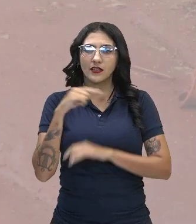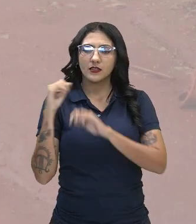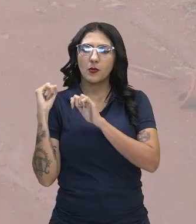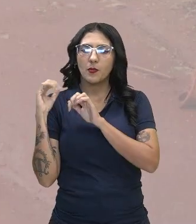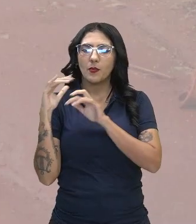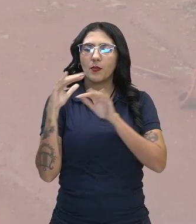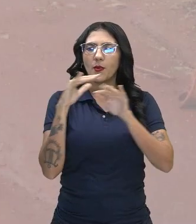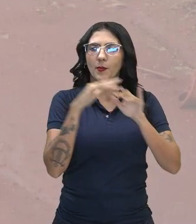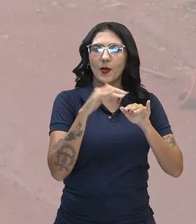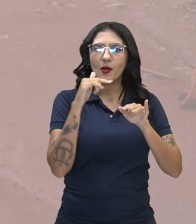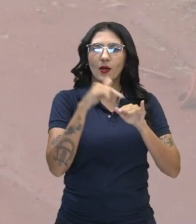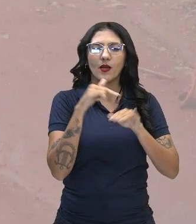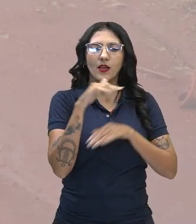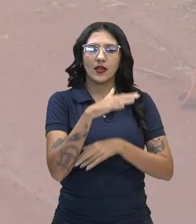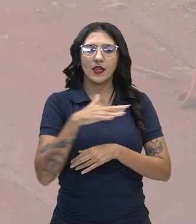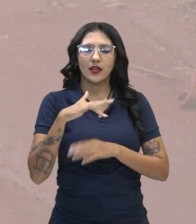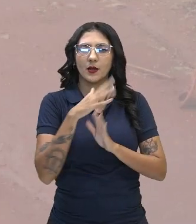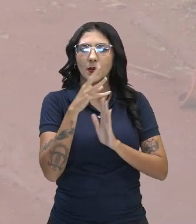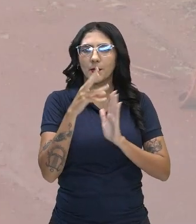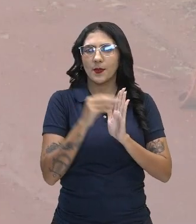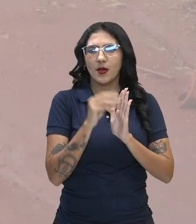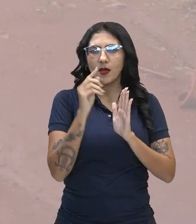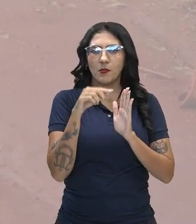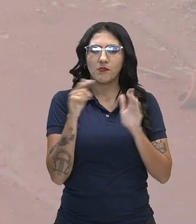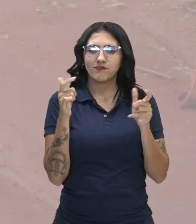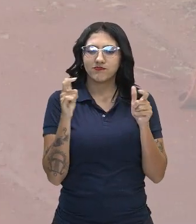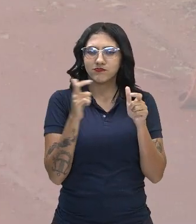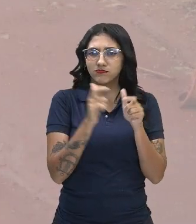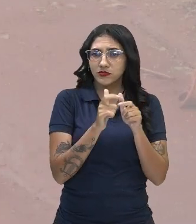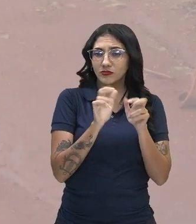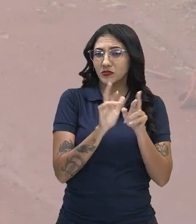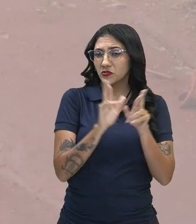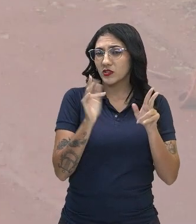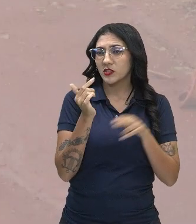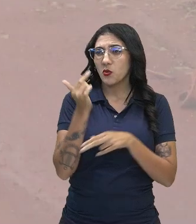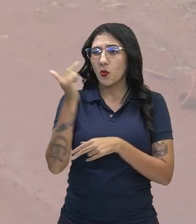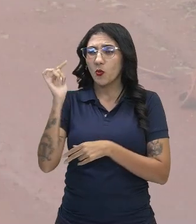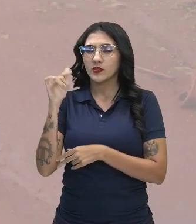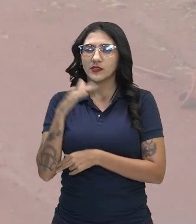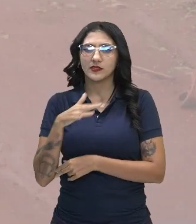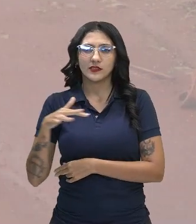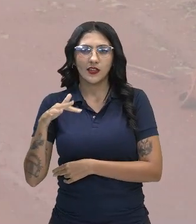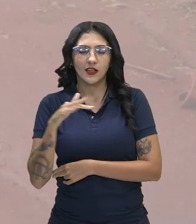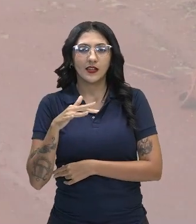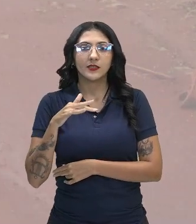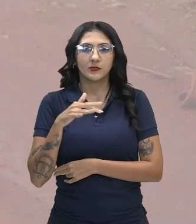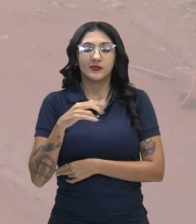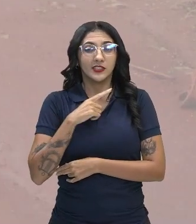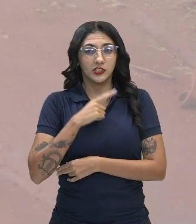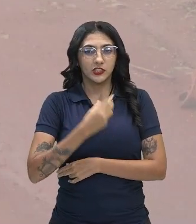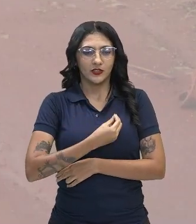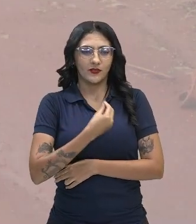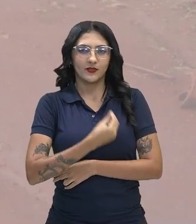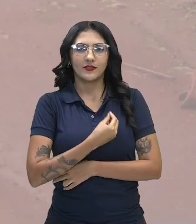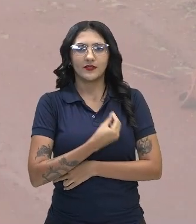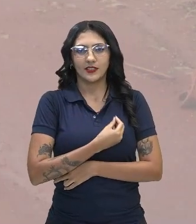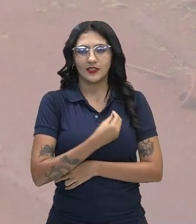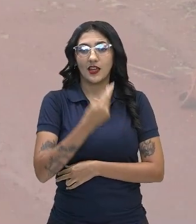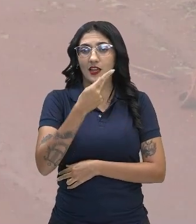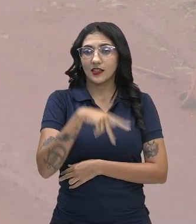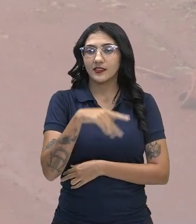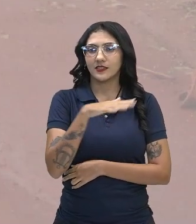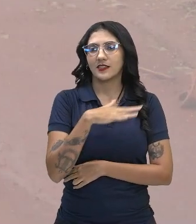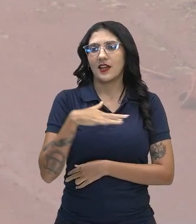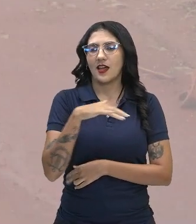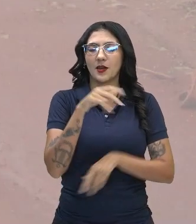densidade populacional ser menor em relação ao restante do país, tinha gente aqui, tinha várias